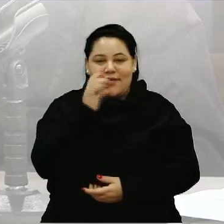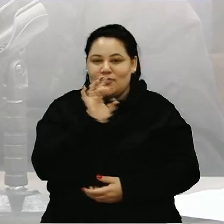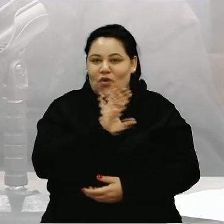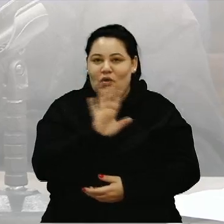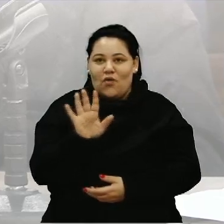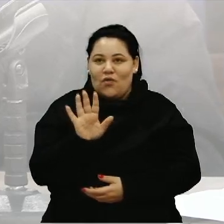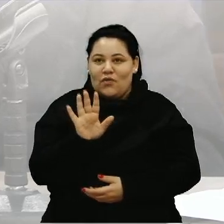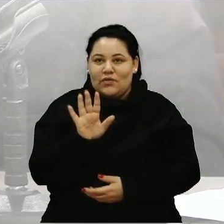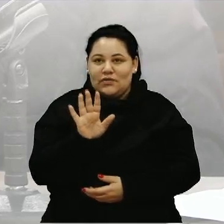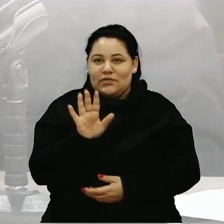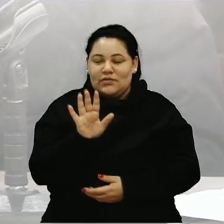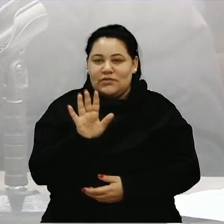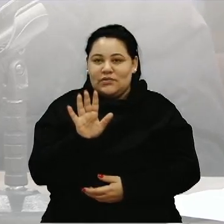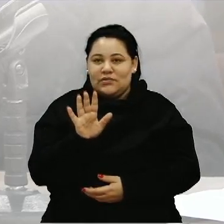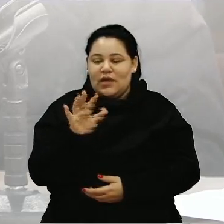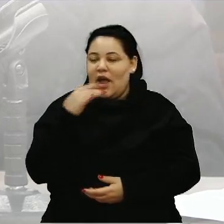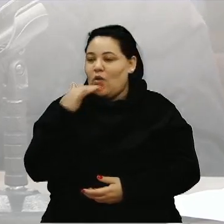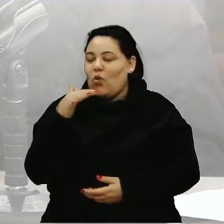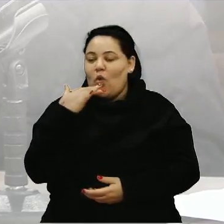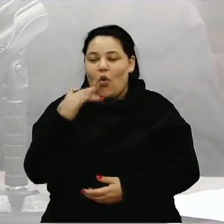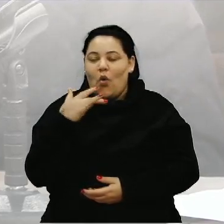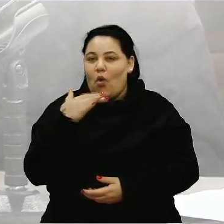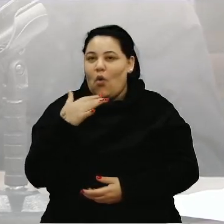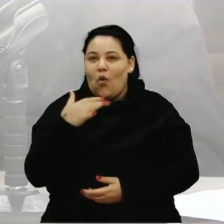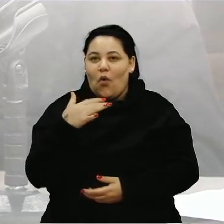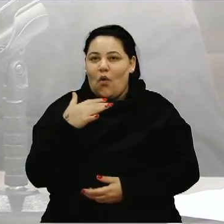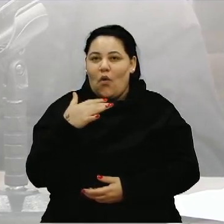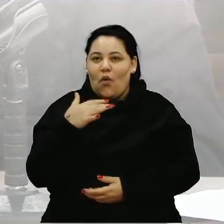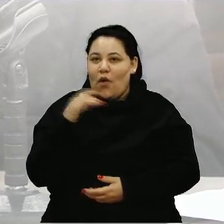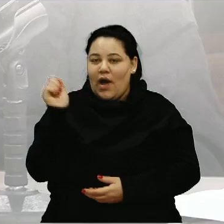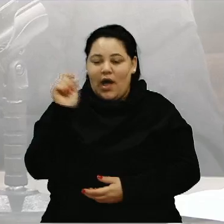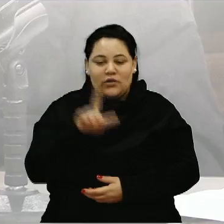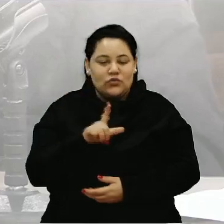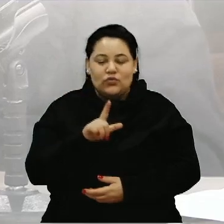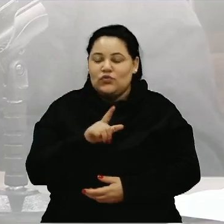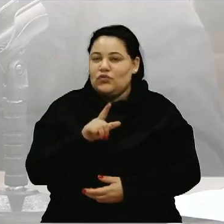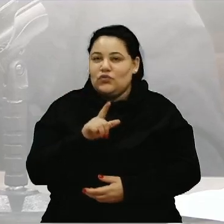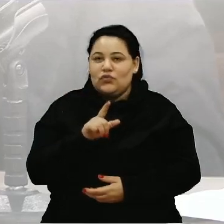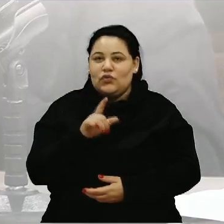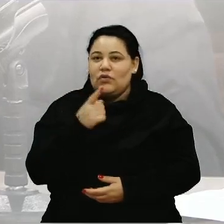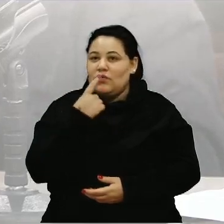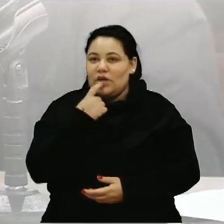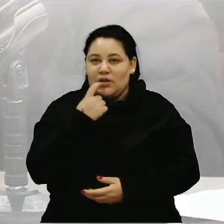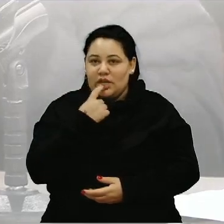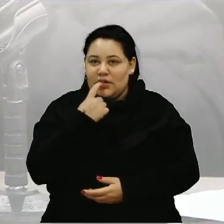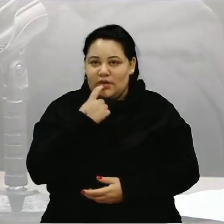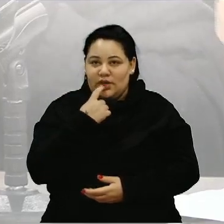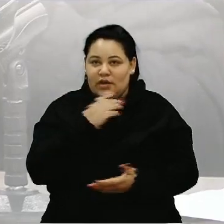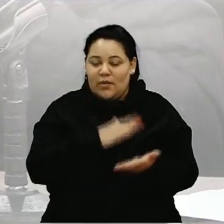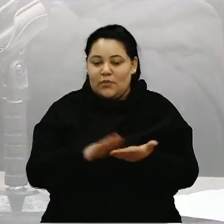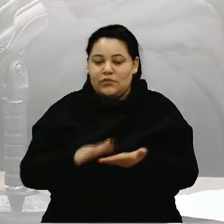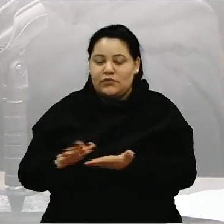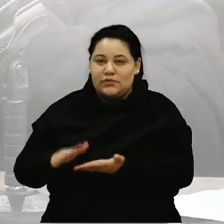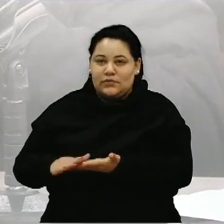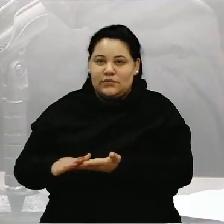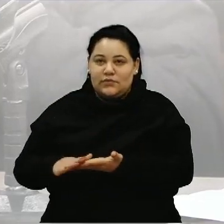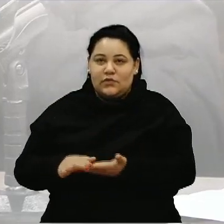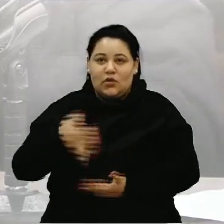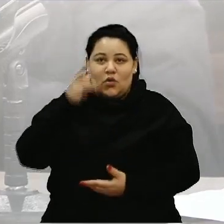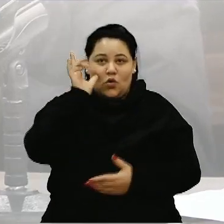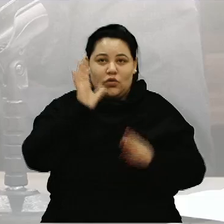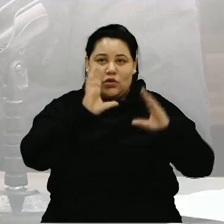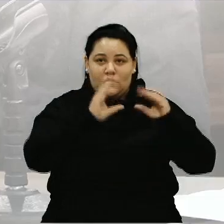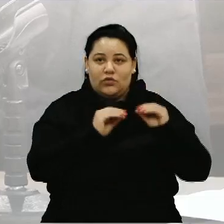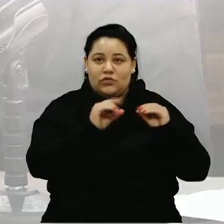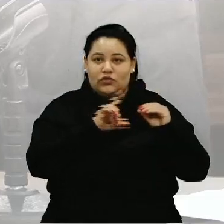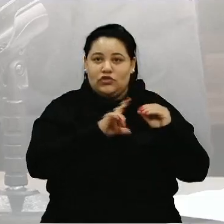é vermelho, ou se ele é azul, ou se ele é com a cor que ele é, o Celso e a produção dele, ele fala por 7. Ontem de noite tinha lá